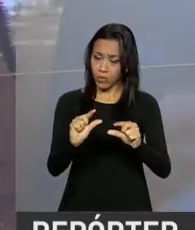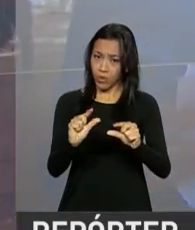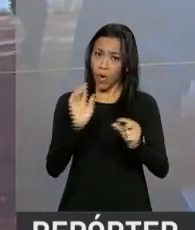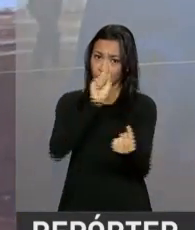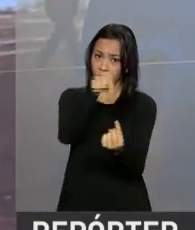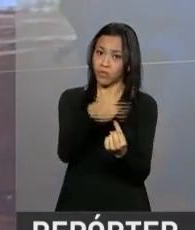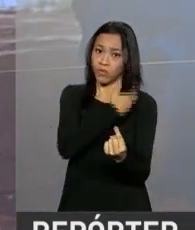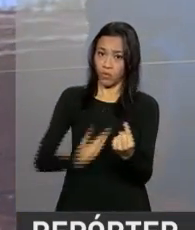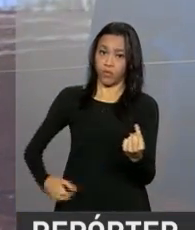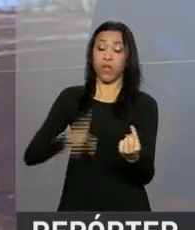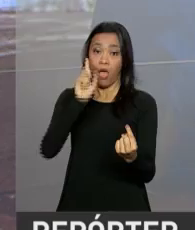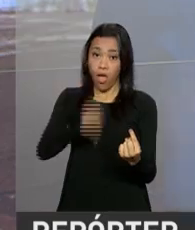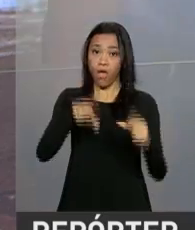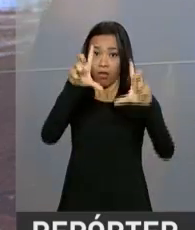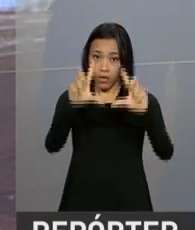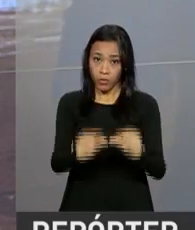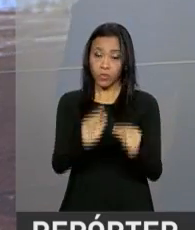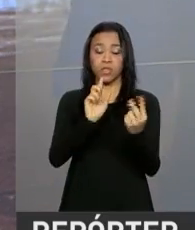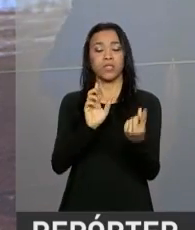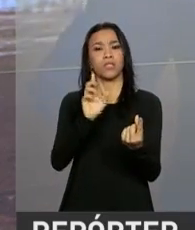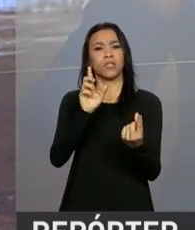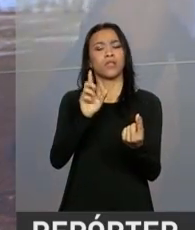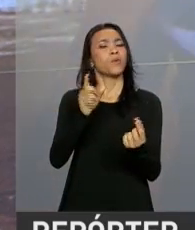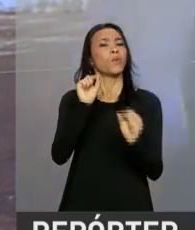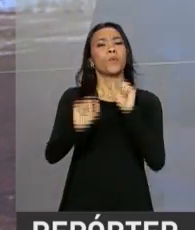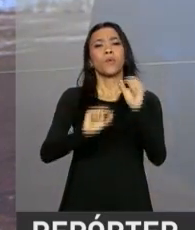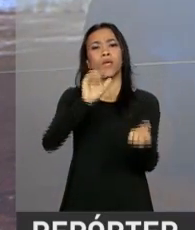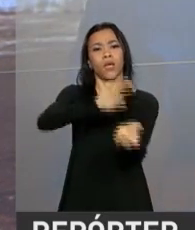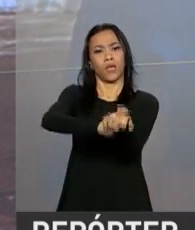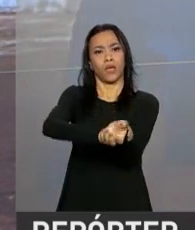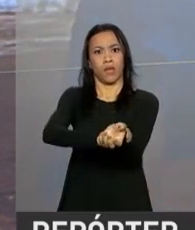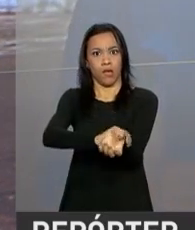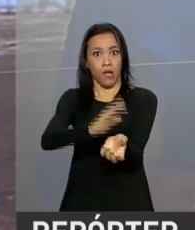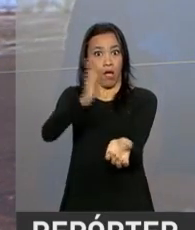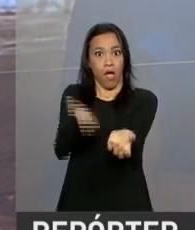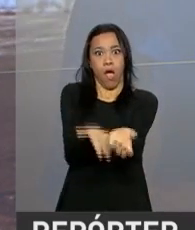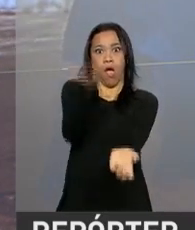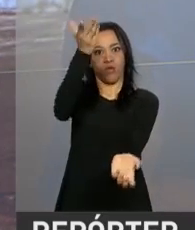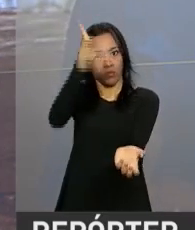governo é reduzir o número de brasileiros com pressão alta, não é mesmo?